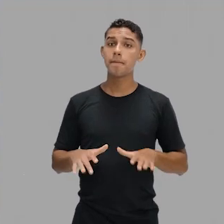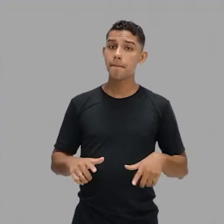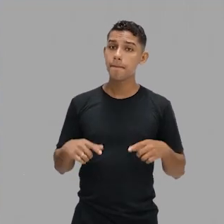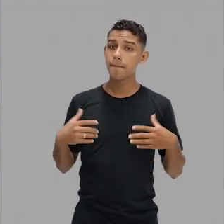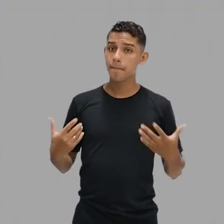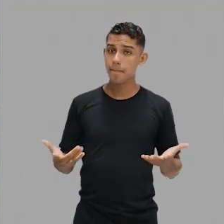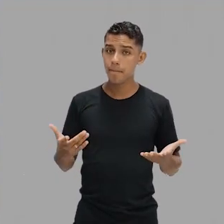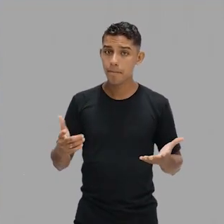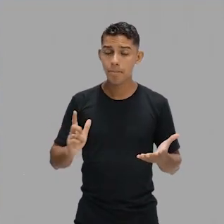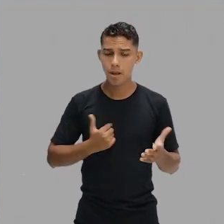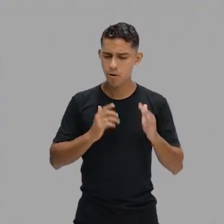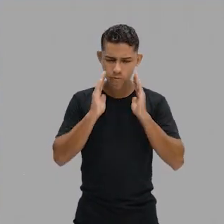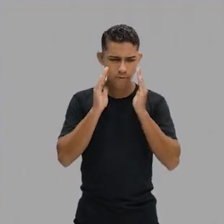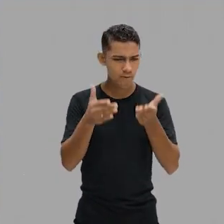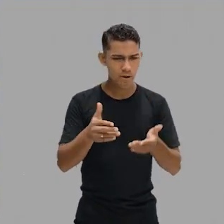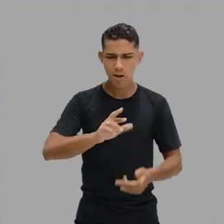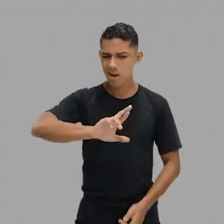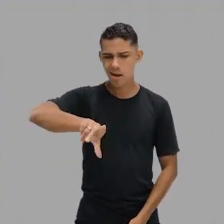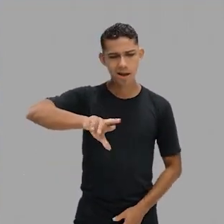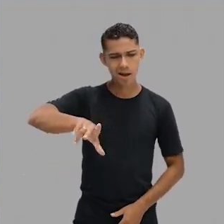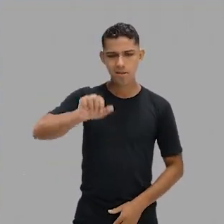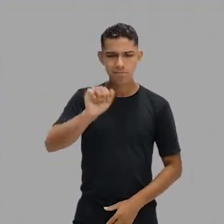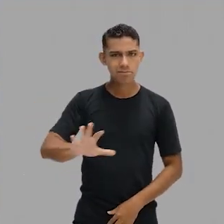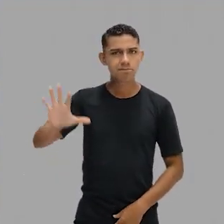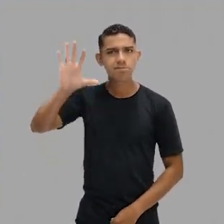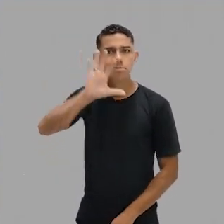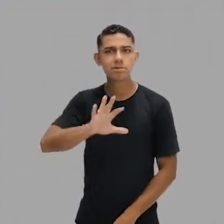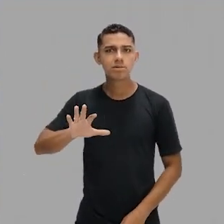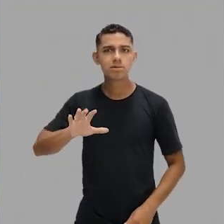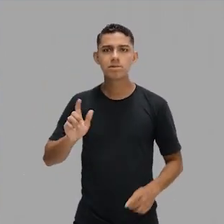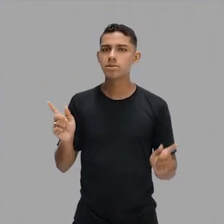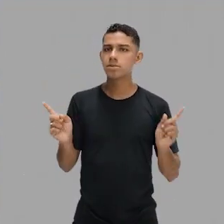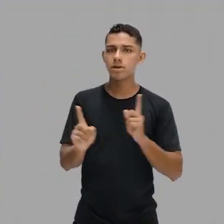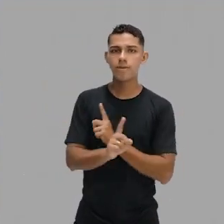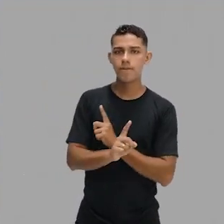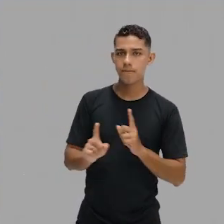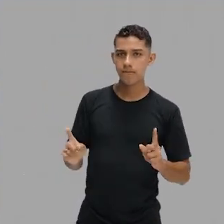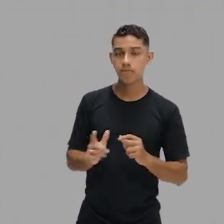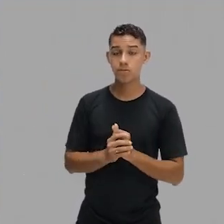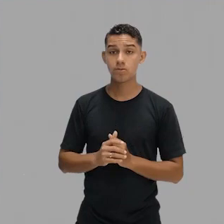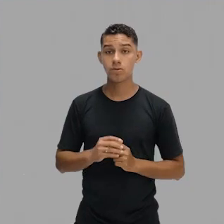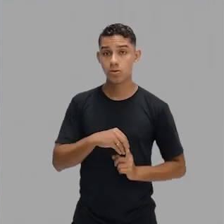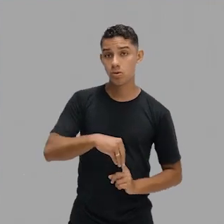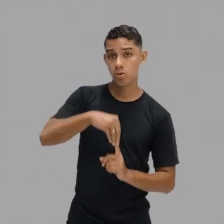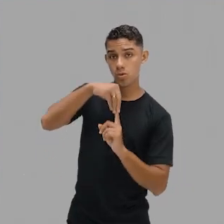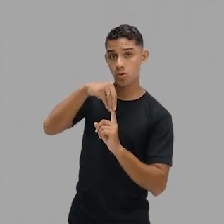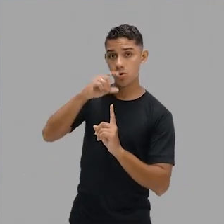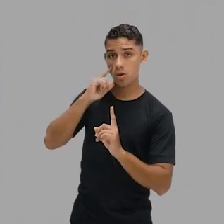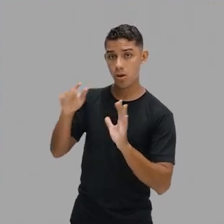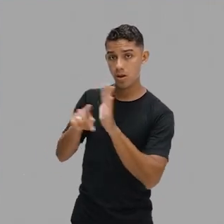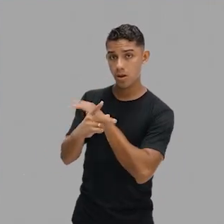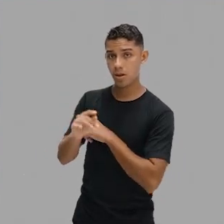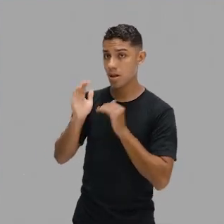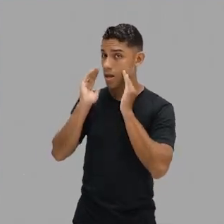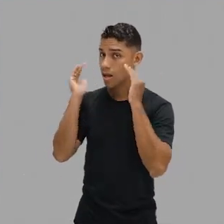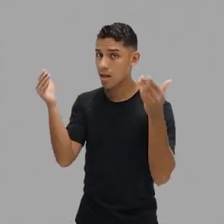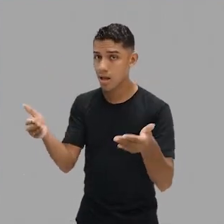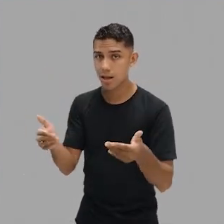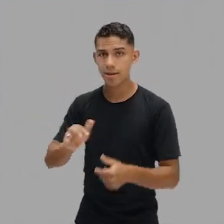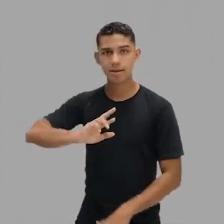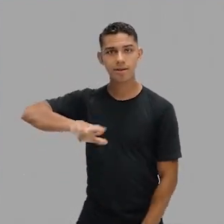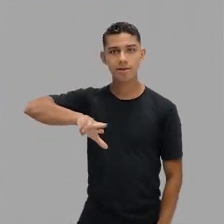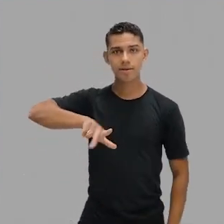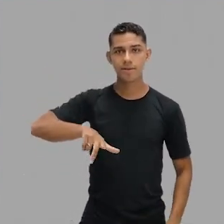Mas não é o foco total da obra isso aí, total não é. O único foco, o foco primordial não